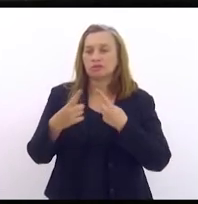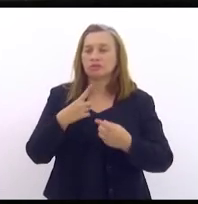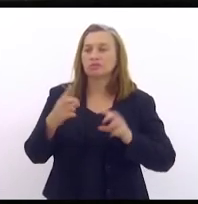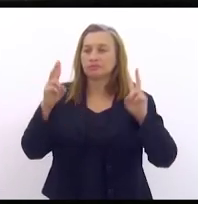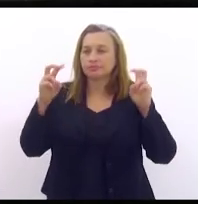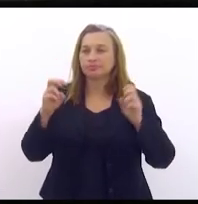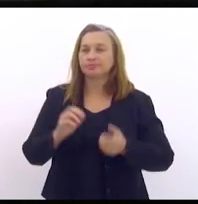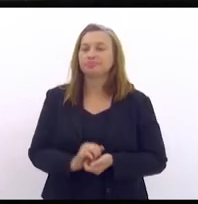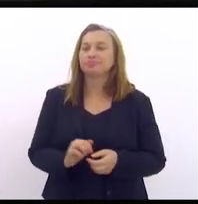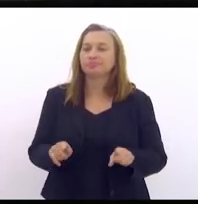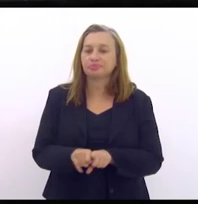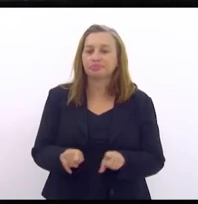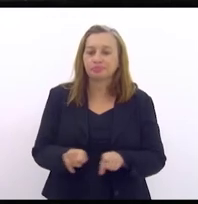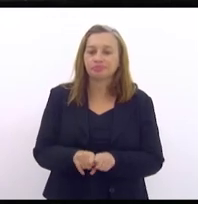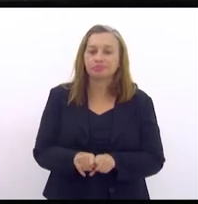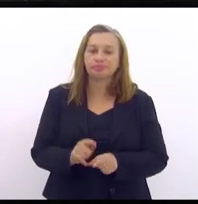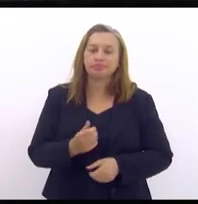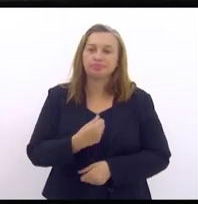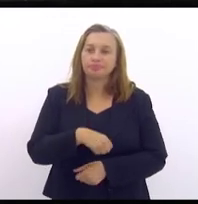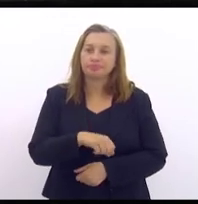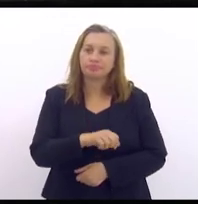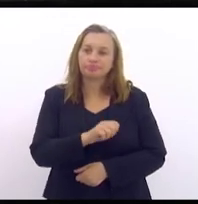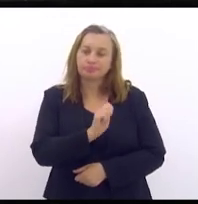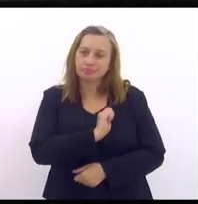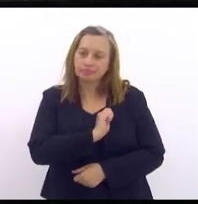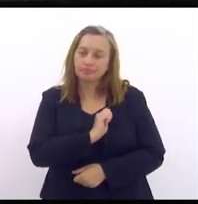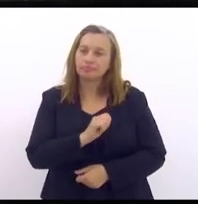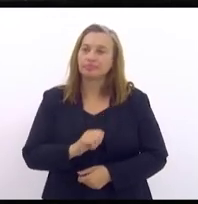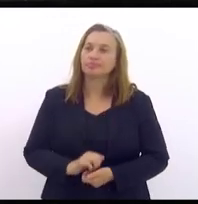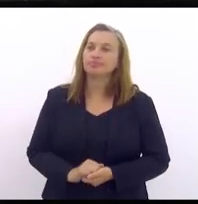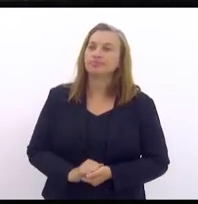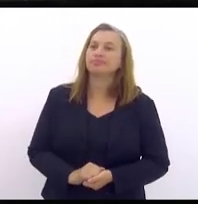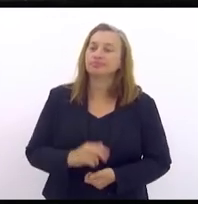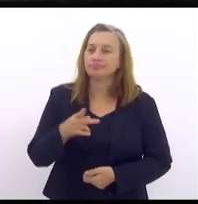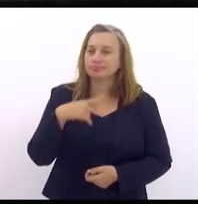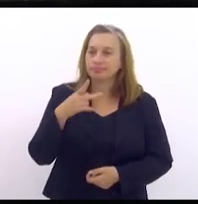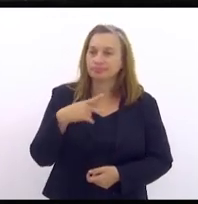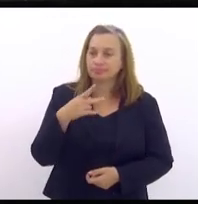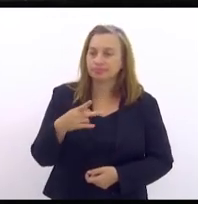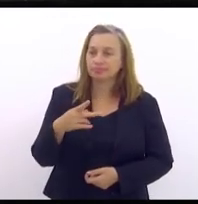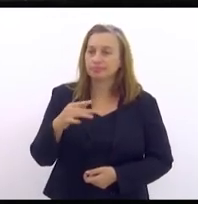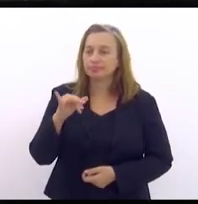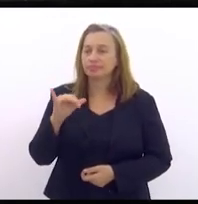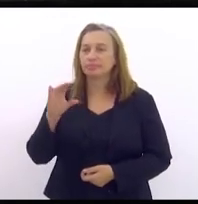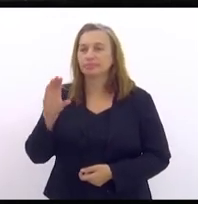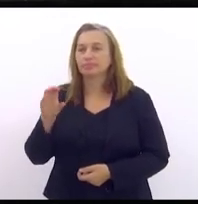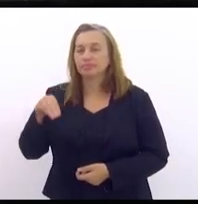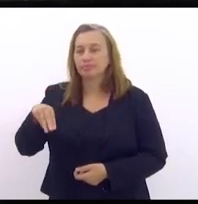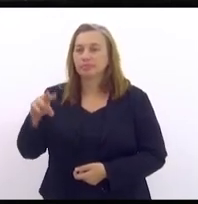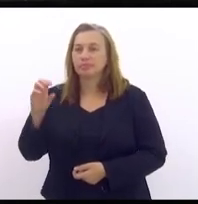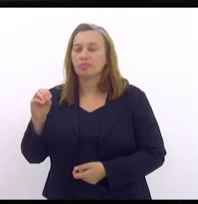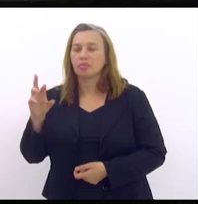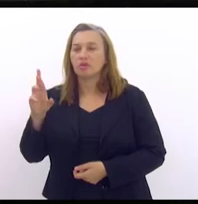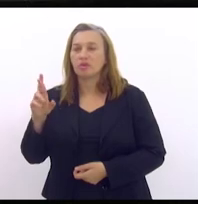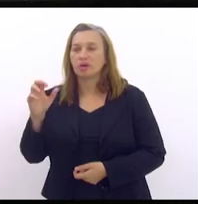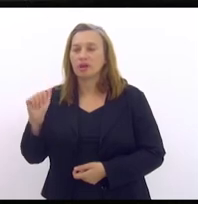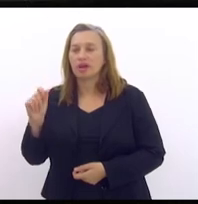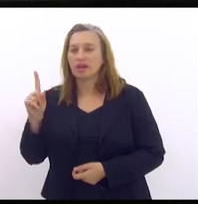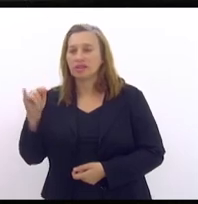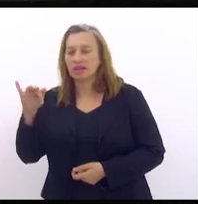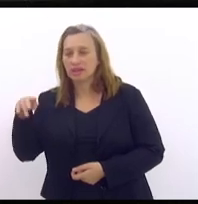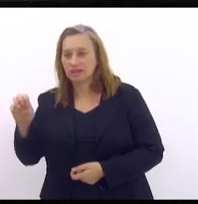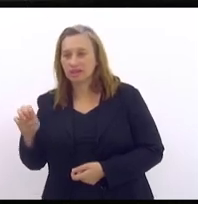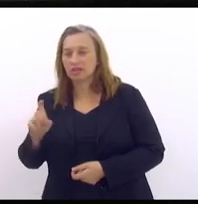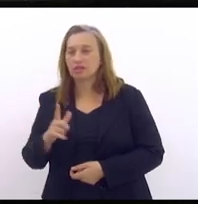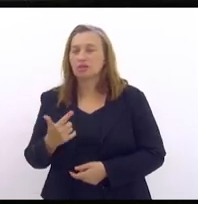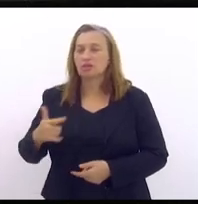também sobre extrafiscalidade e seletividade, nós temos que falar em moralidade, porque para o próximo exercício,